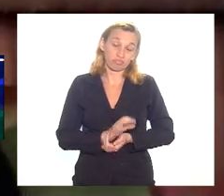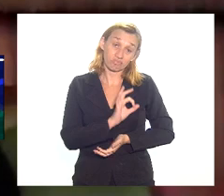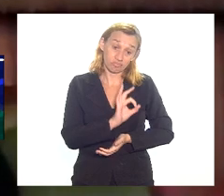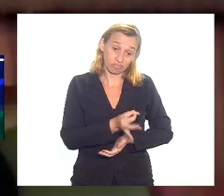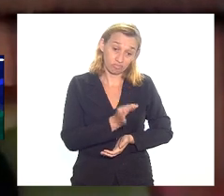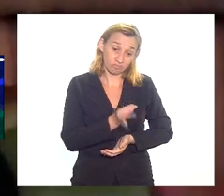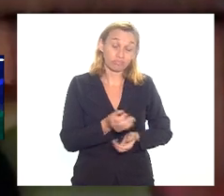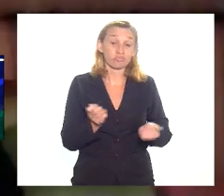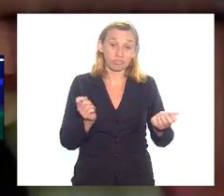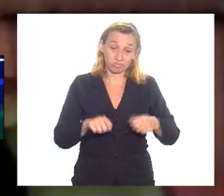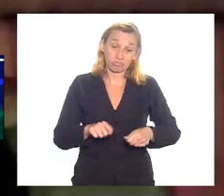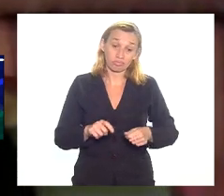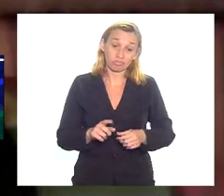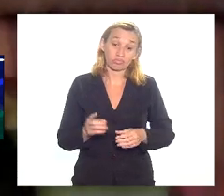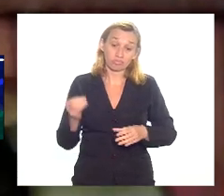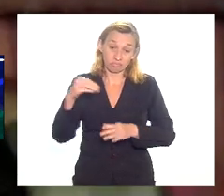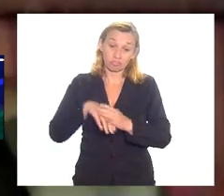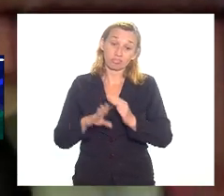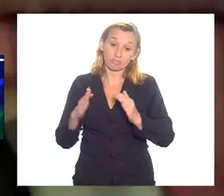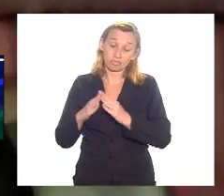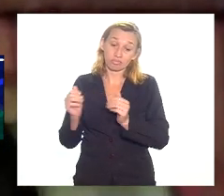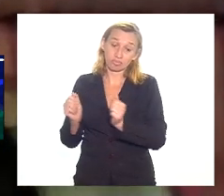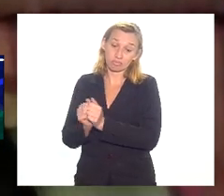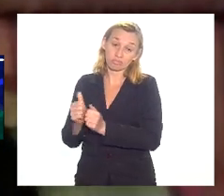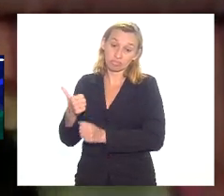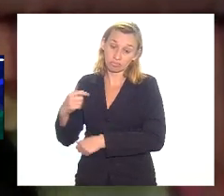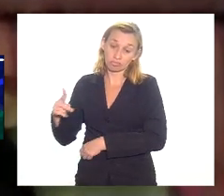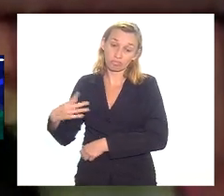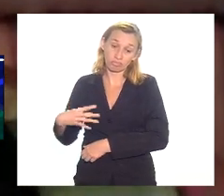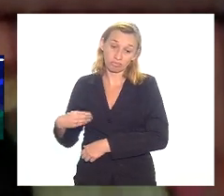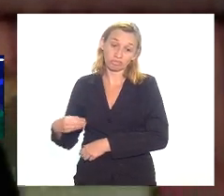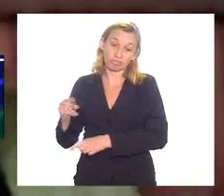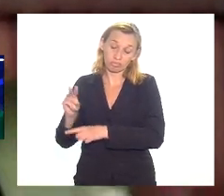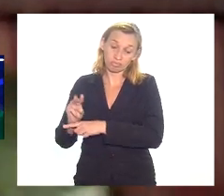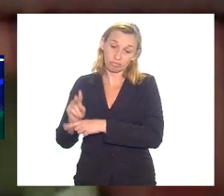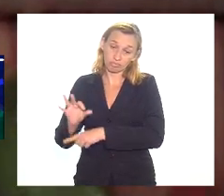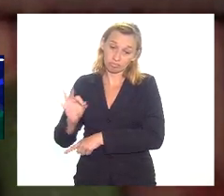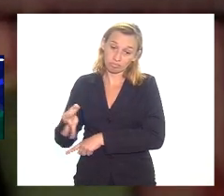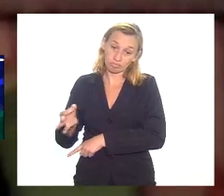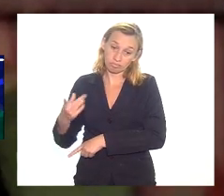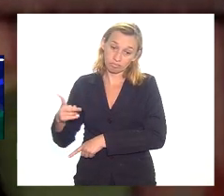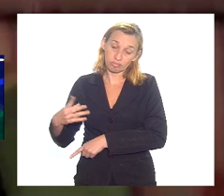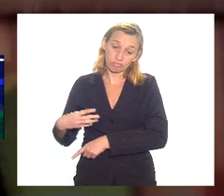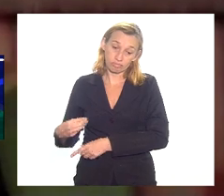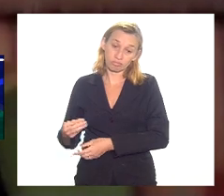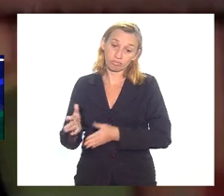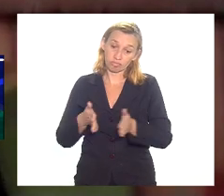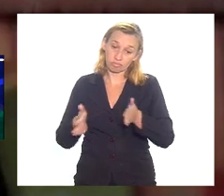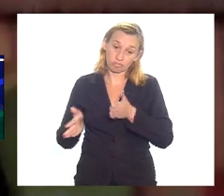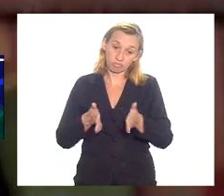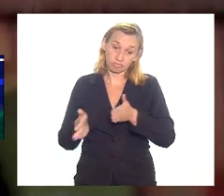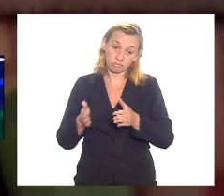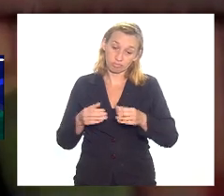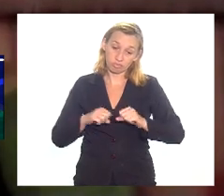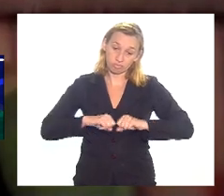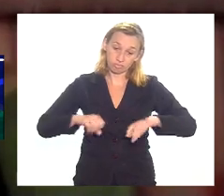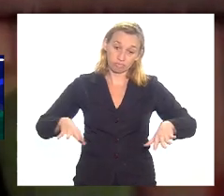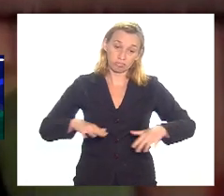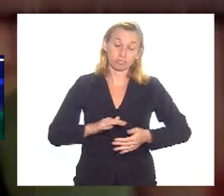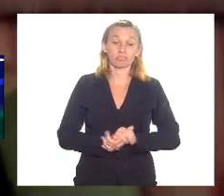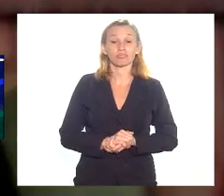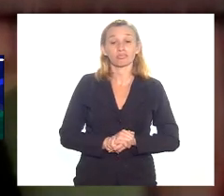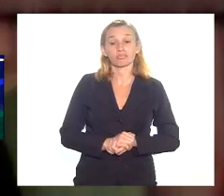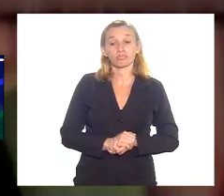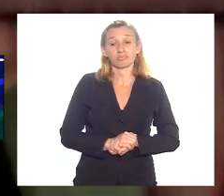fato, a possibilidade de estar em casa, de dar a proteção necessária para o seu filho num período pandêmico,